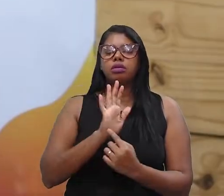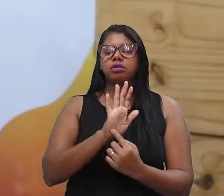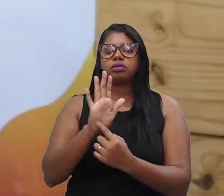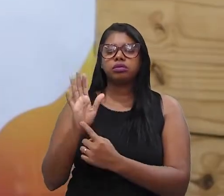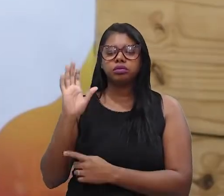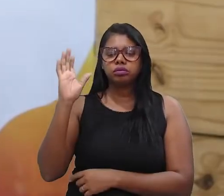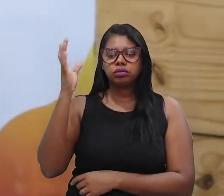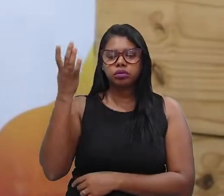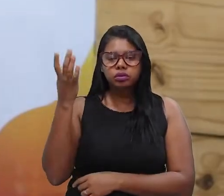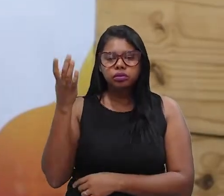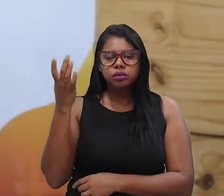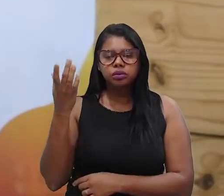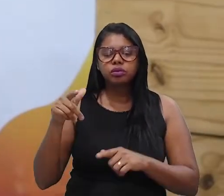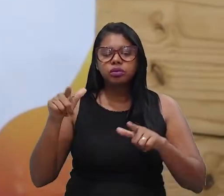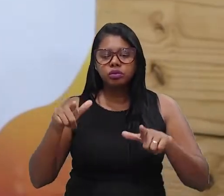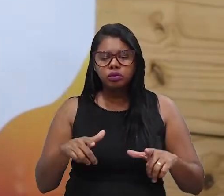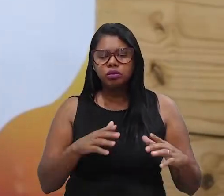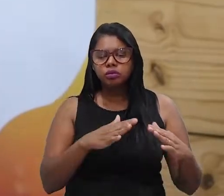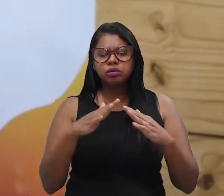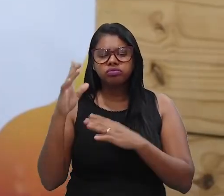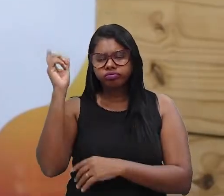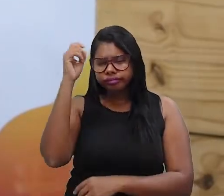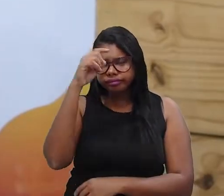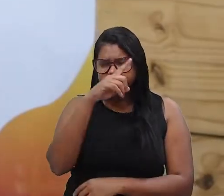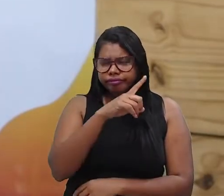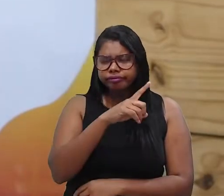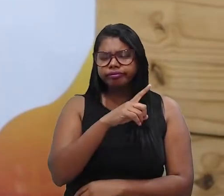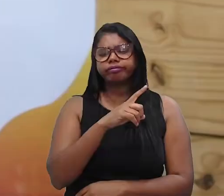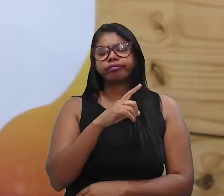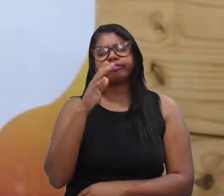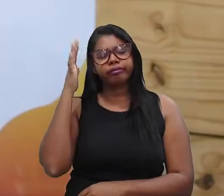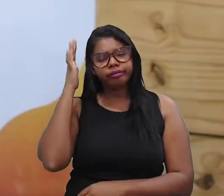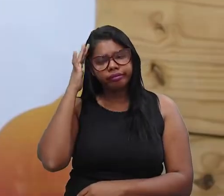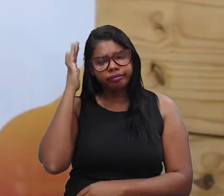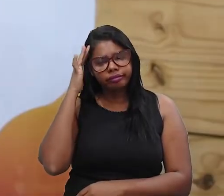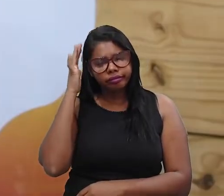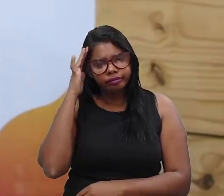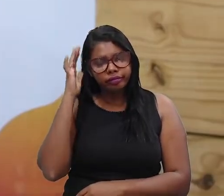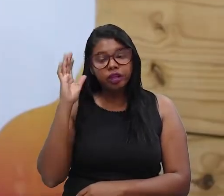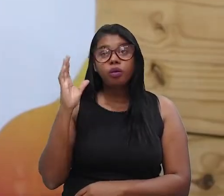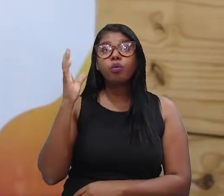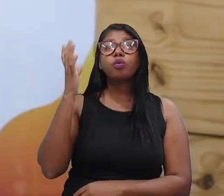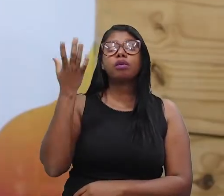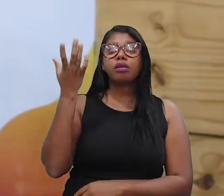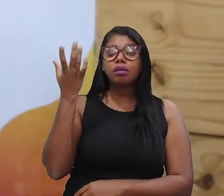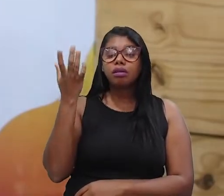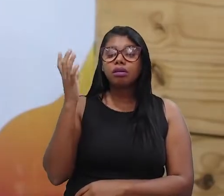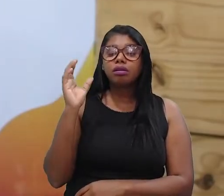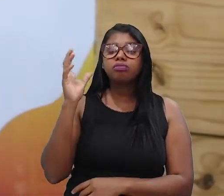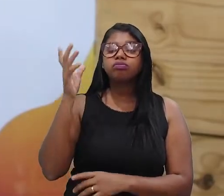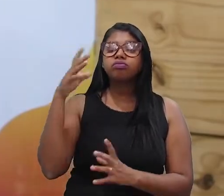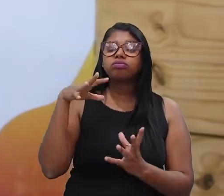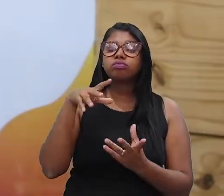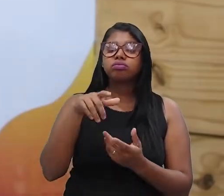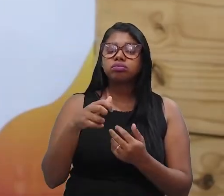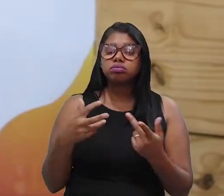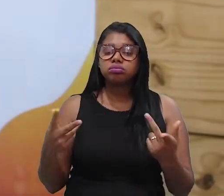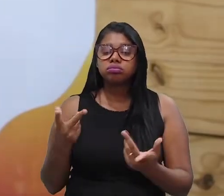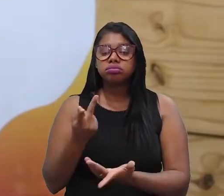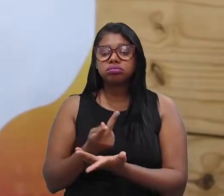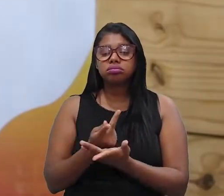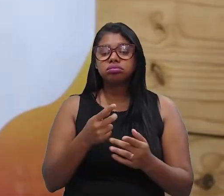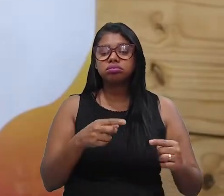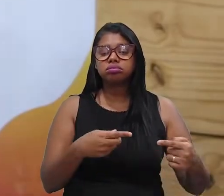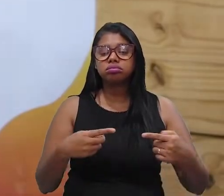nossa região já existe uma dificuldade muito grande de entender o clima e que esta dificuldade está acontecendo e